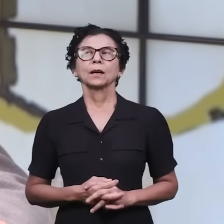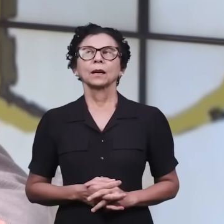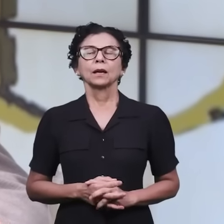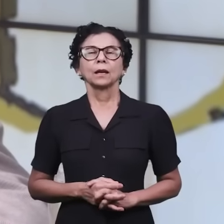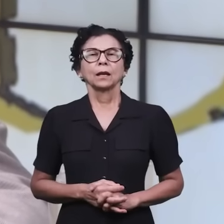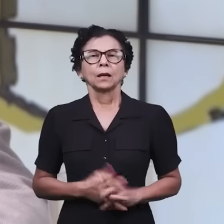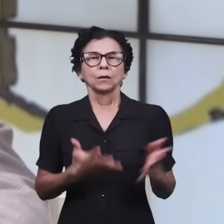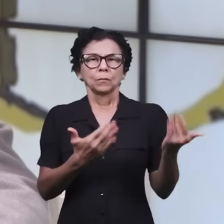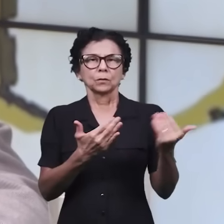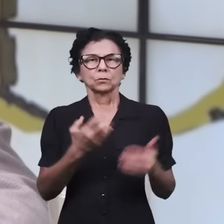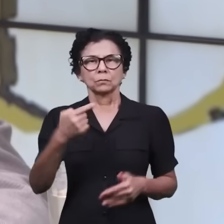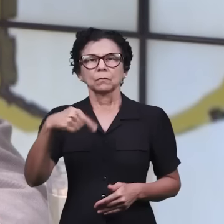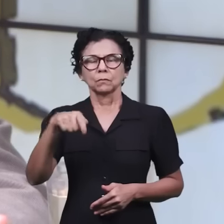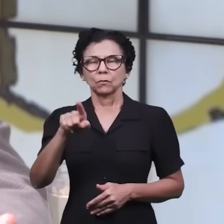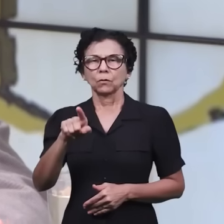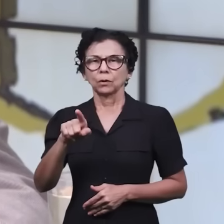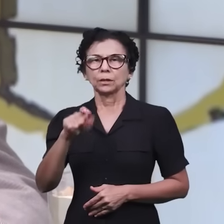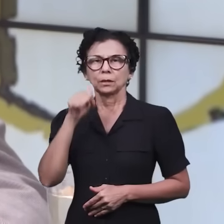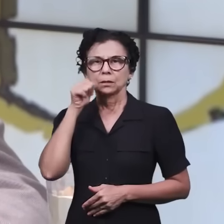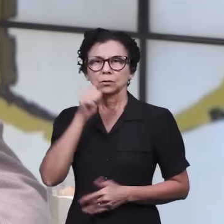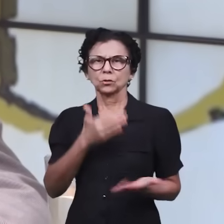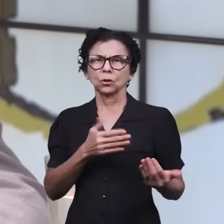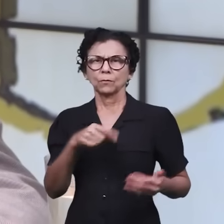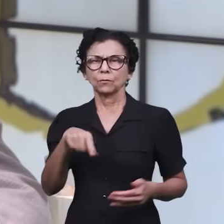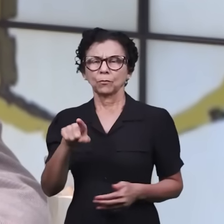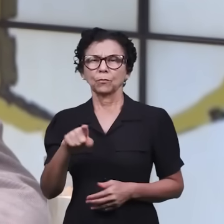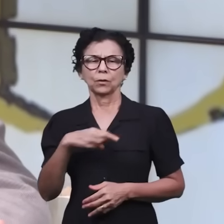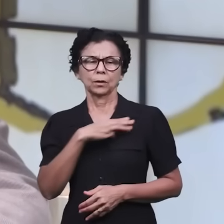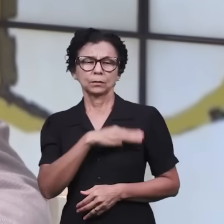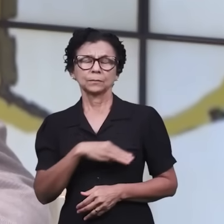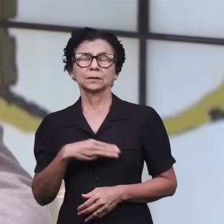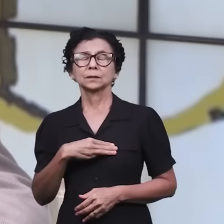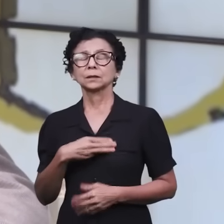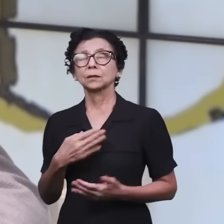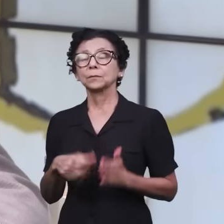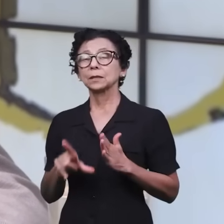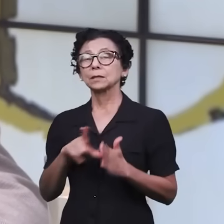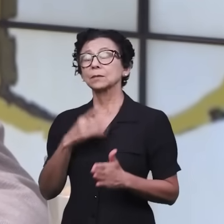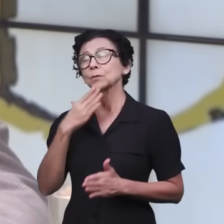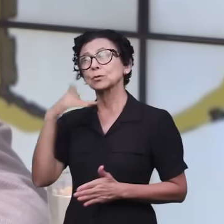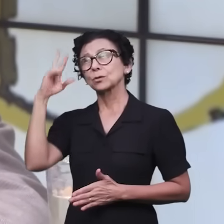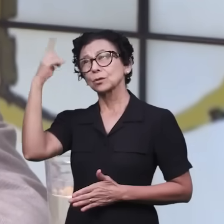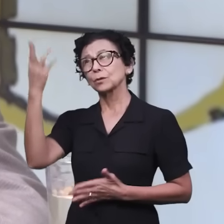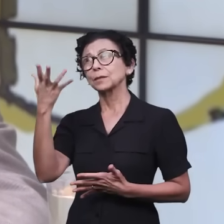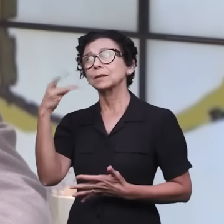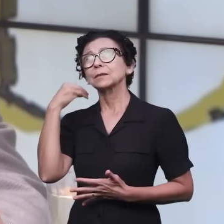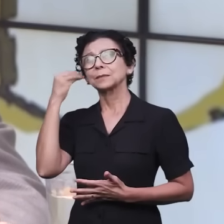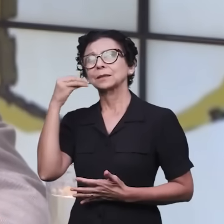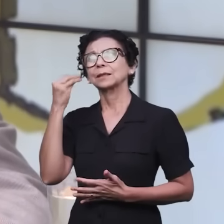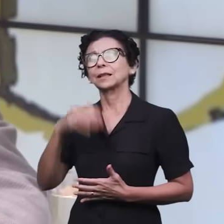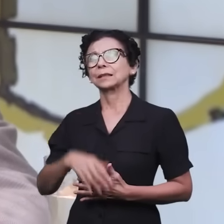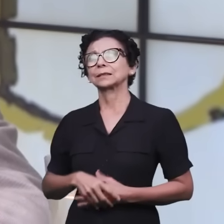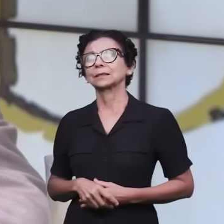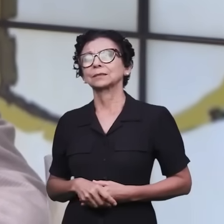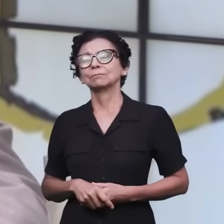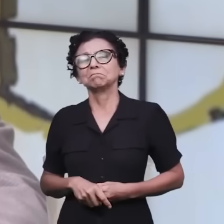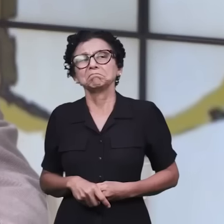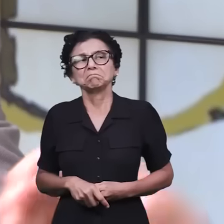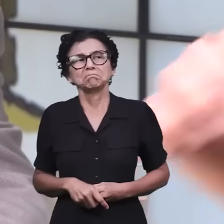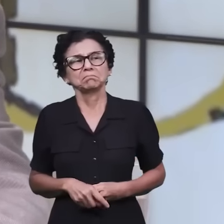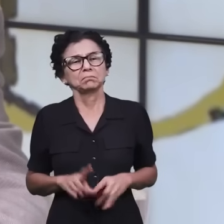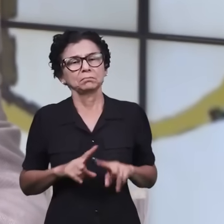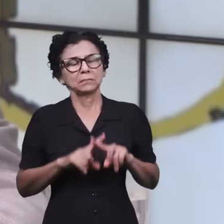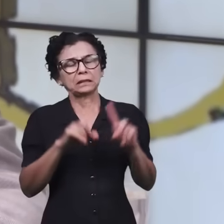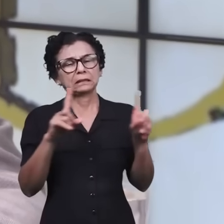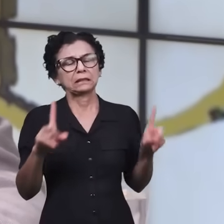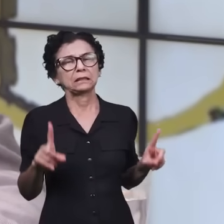uma jovem, ela foi na missão e ela pediu ao Senhor uma experiência, né, com ele, mas ela não